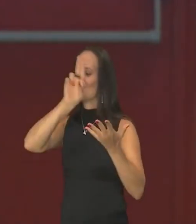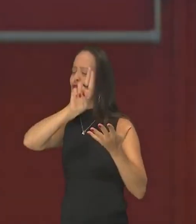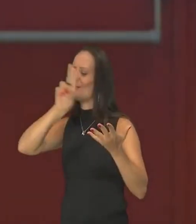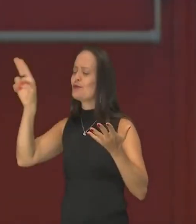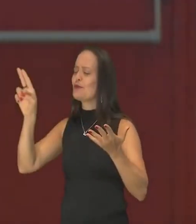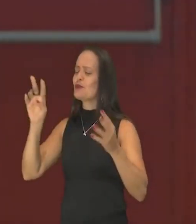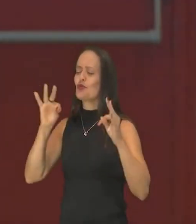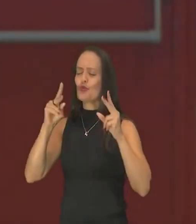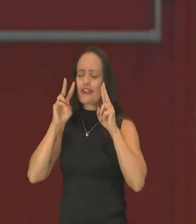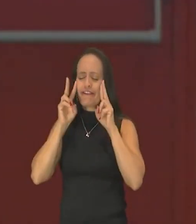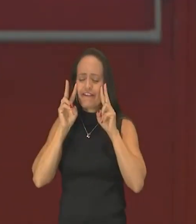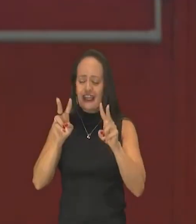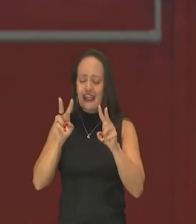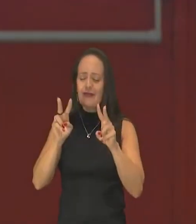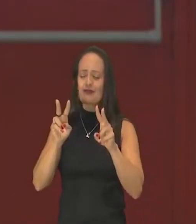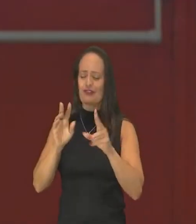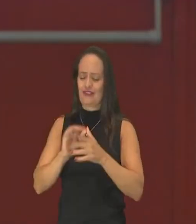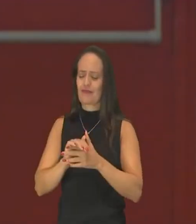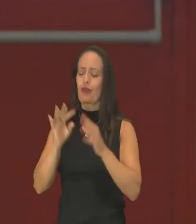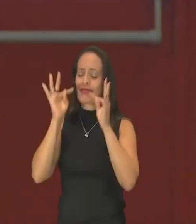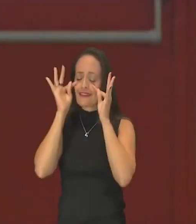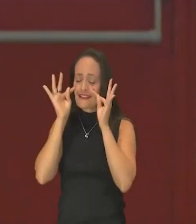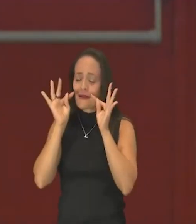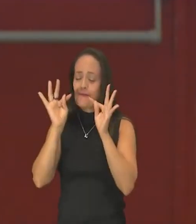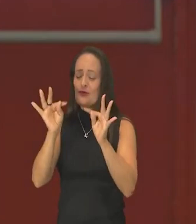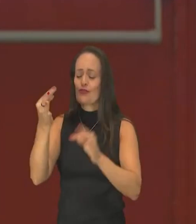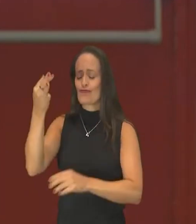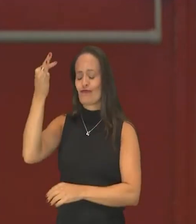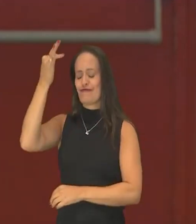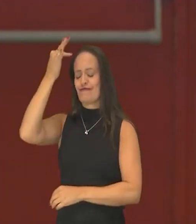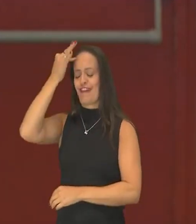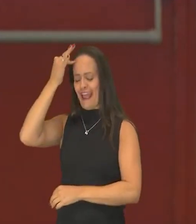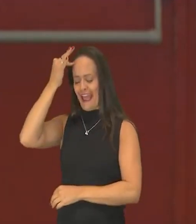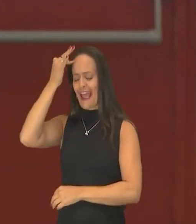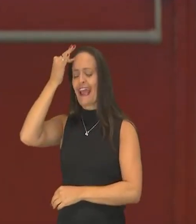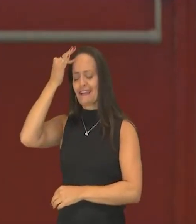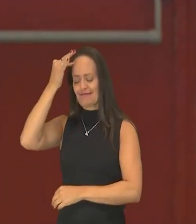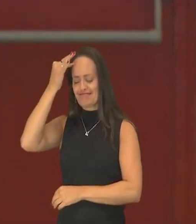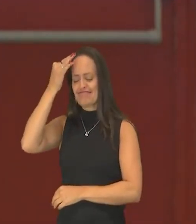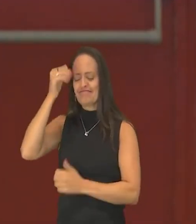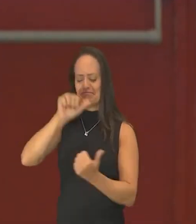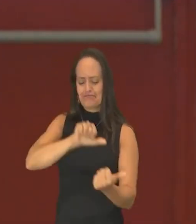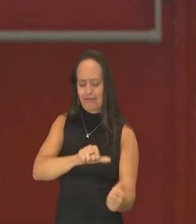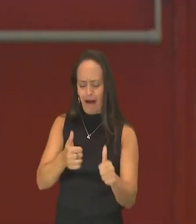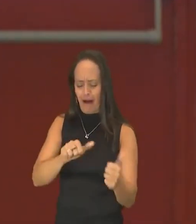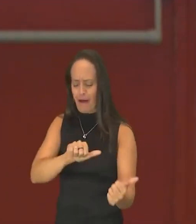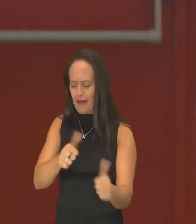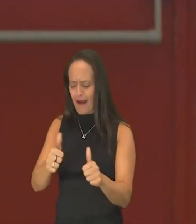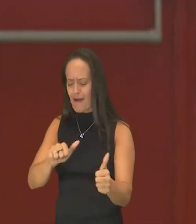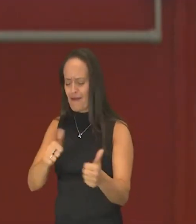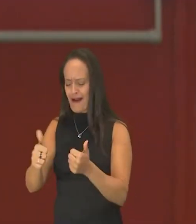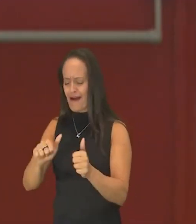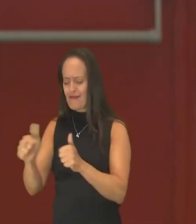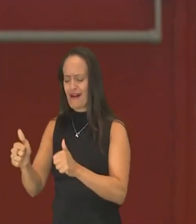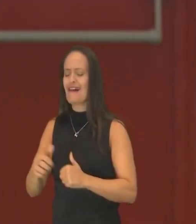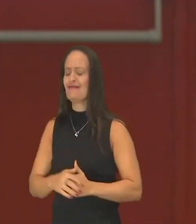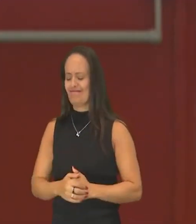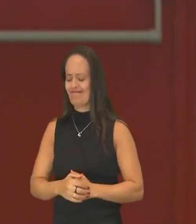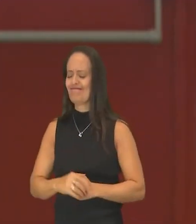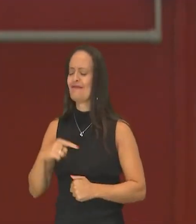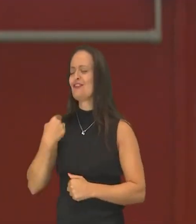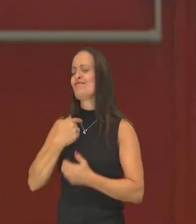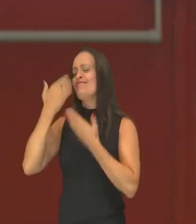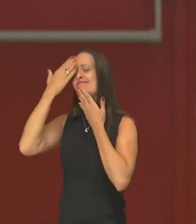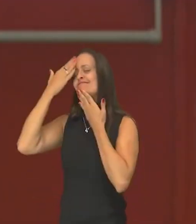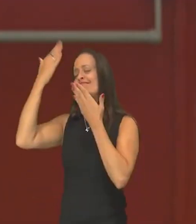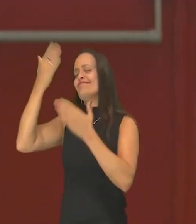que vimos e ouvimos, pelo testemunho de fé desses irmãos que acabaram de ser imersos nas águas batismais. Te